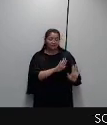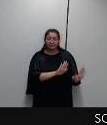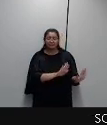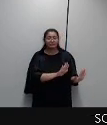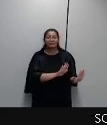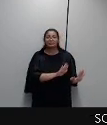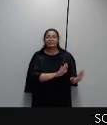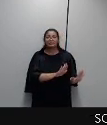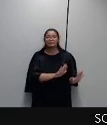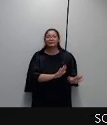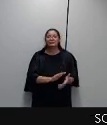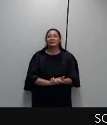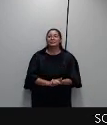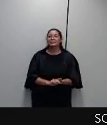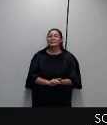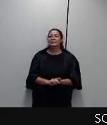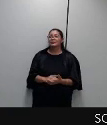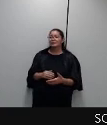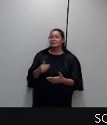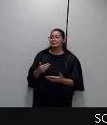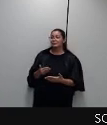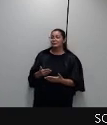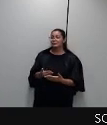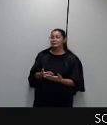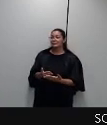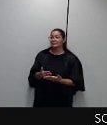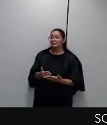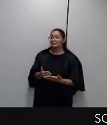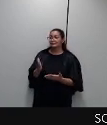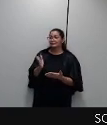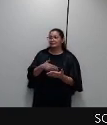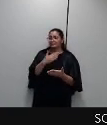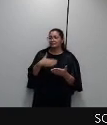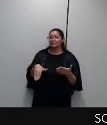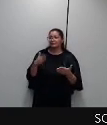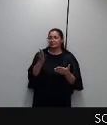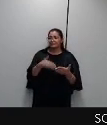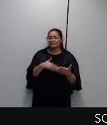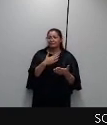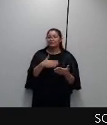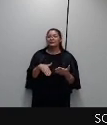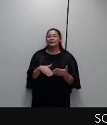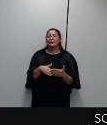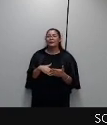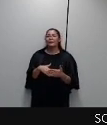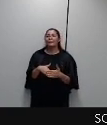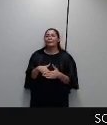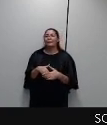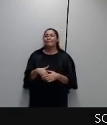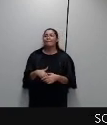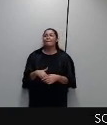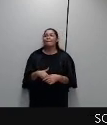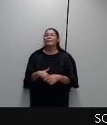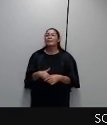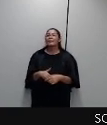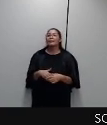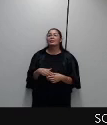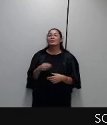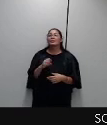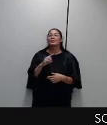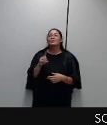pois minisco Quina e a sua Presidente